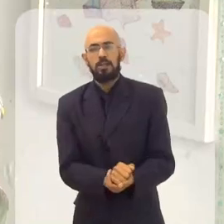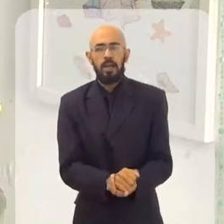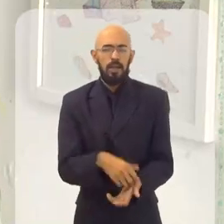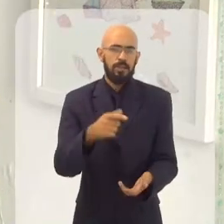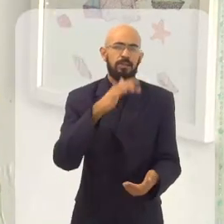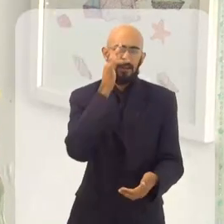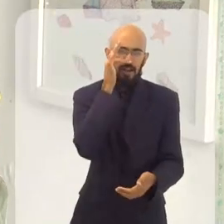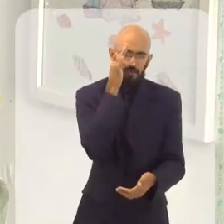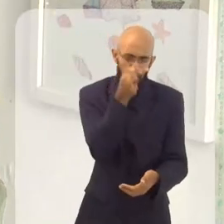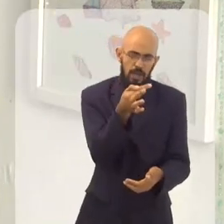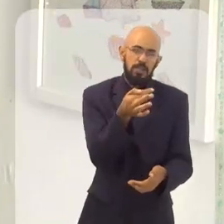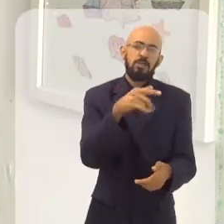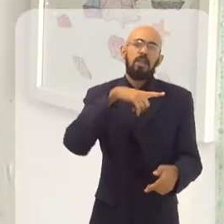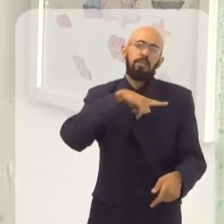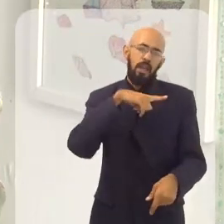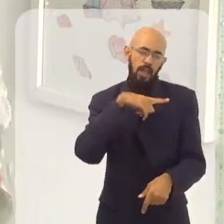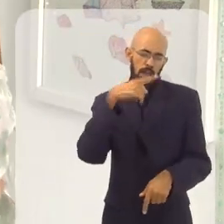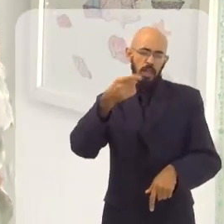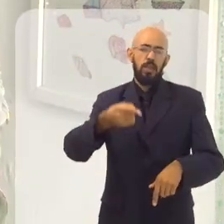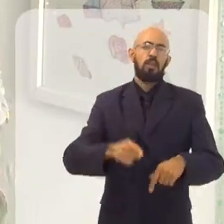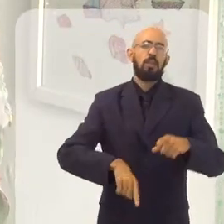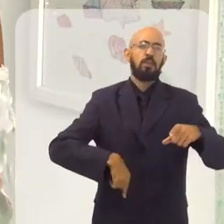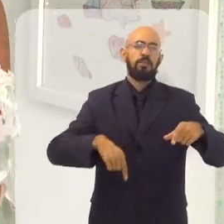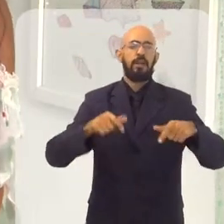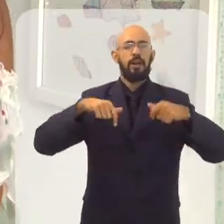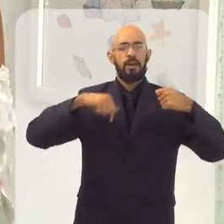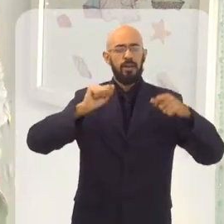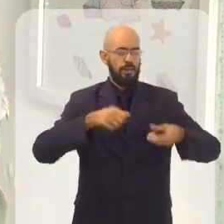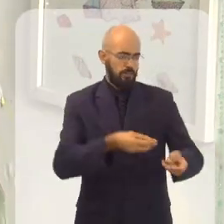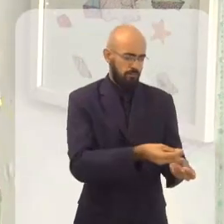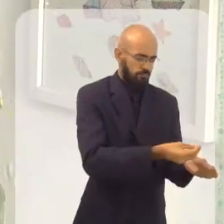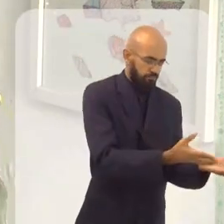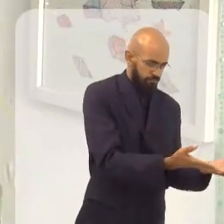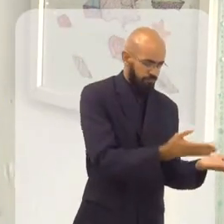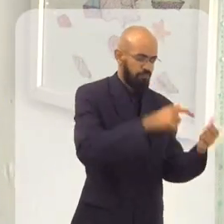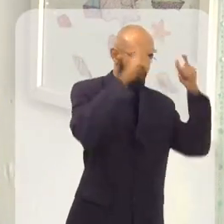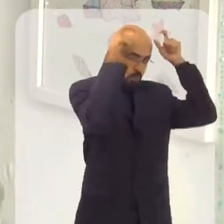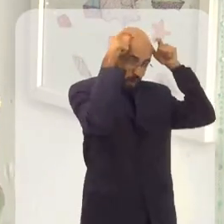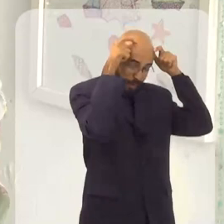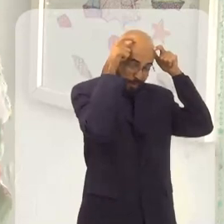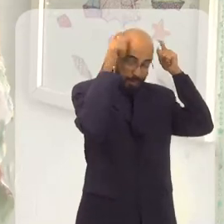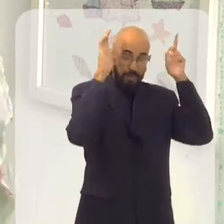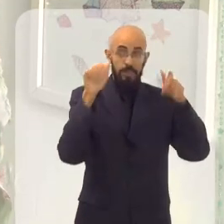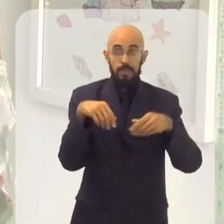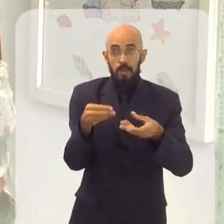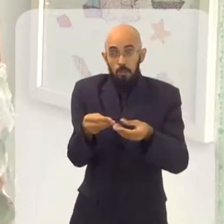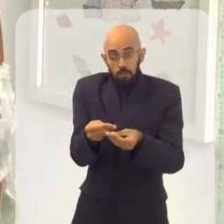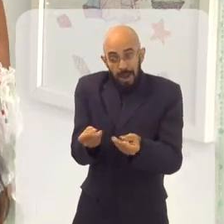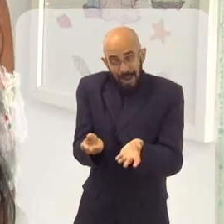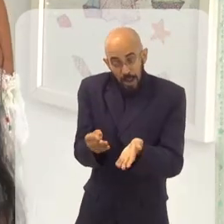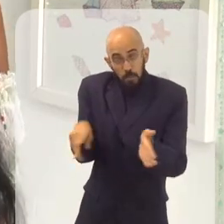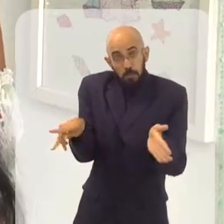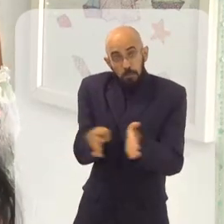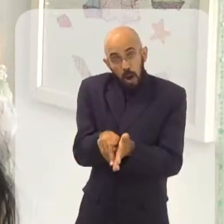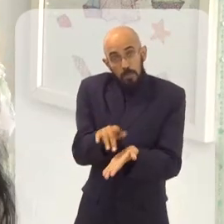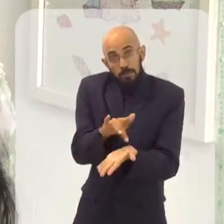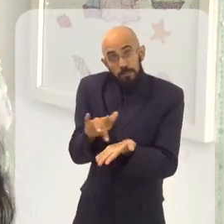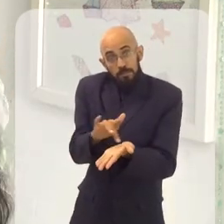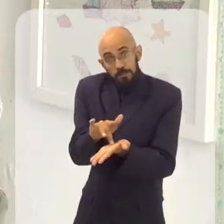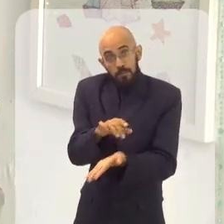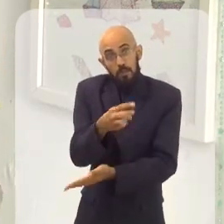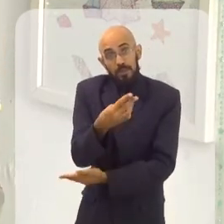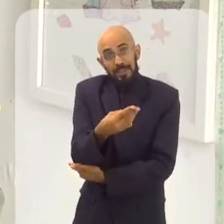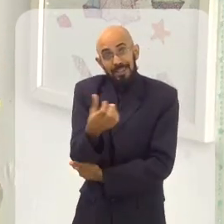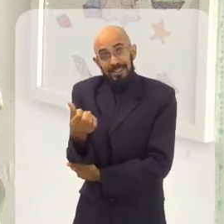Lenormand, na França, era cartomante do rei lá, fazia sucesso, enfim. E o baralho cigano,